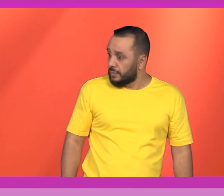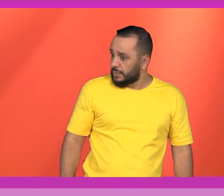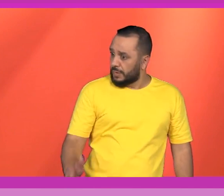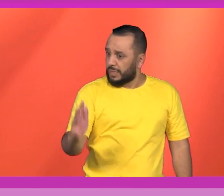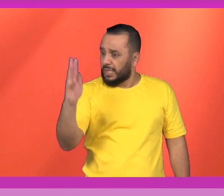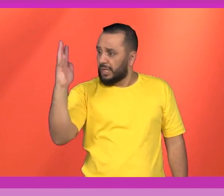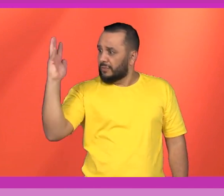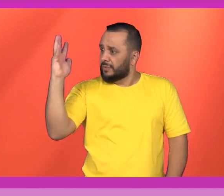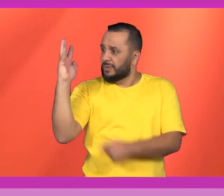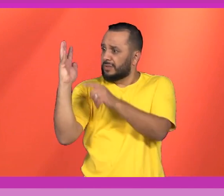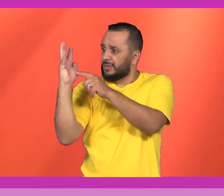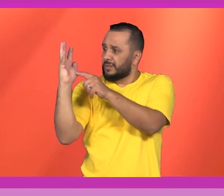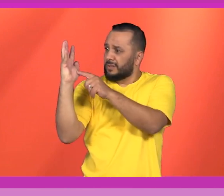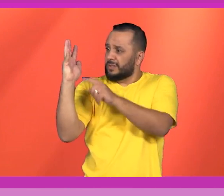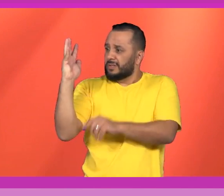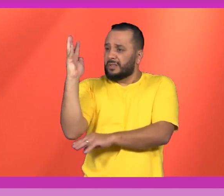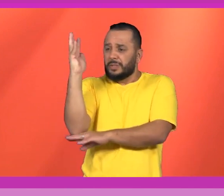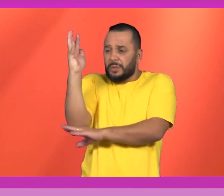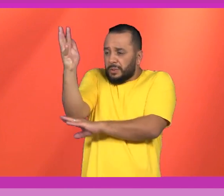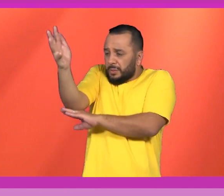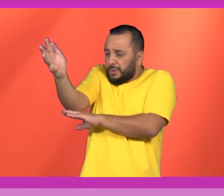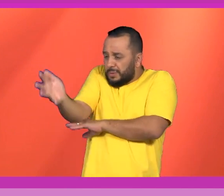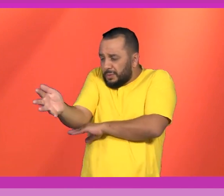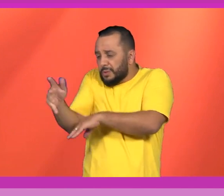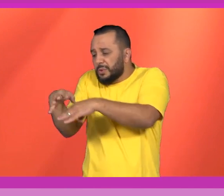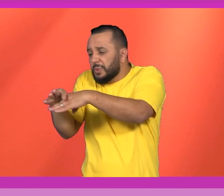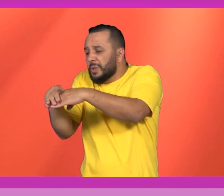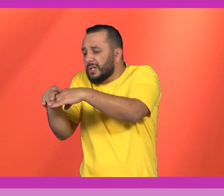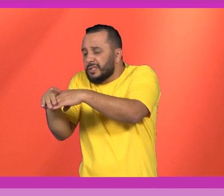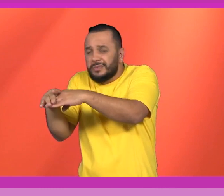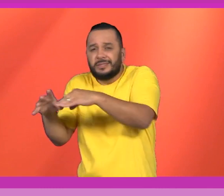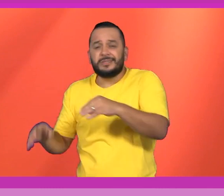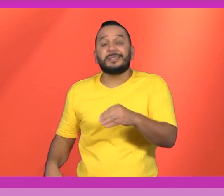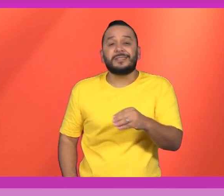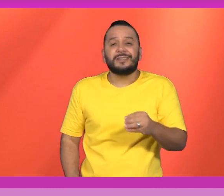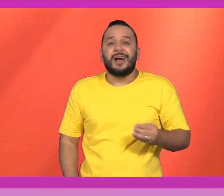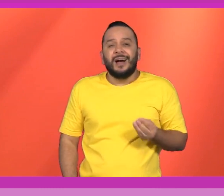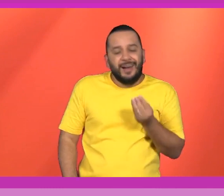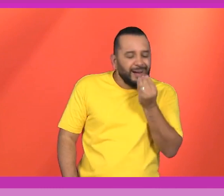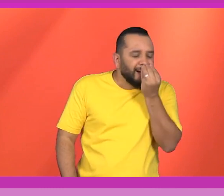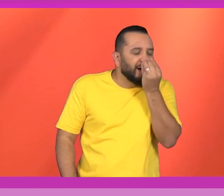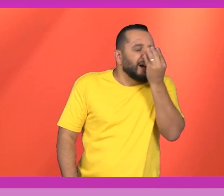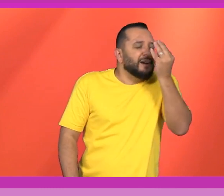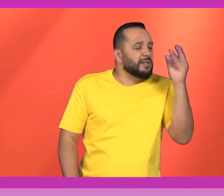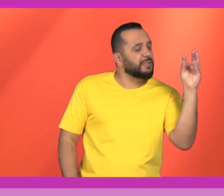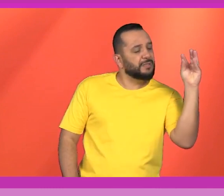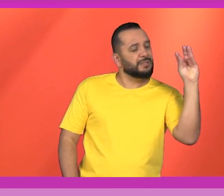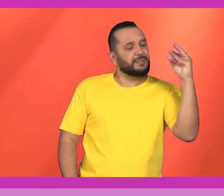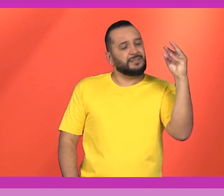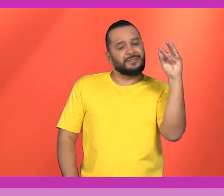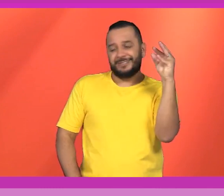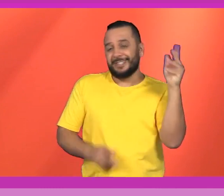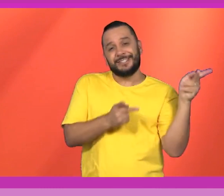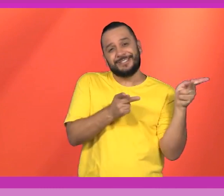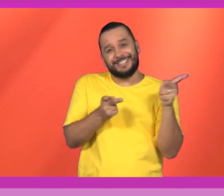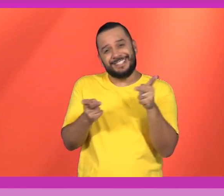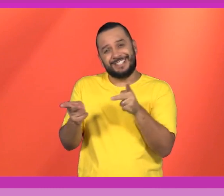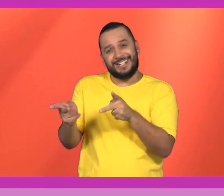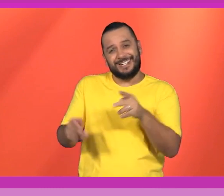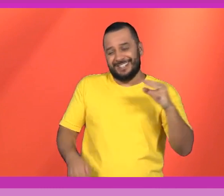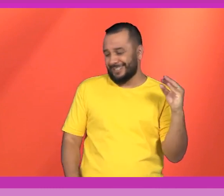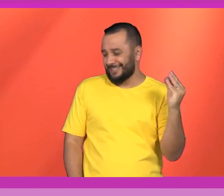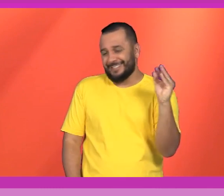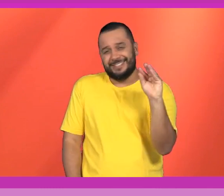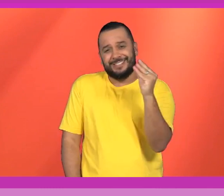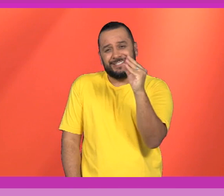O cravo ficou doente, a rosa foi